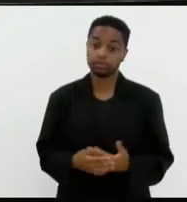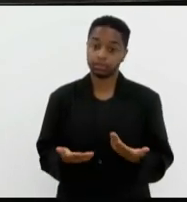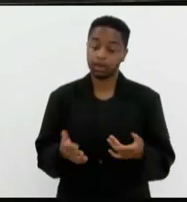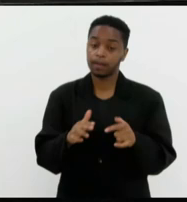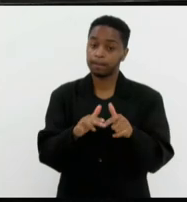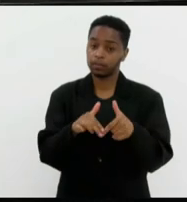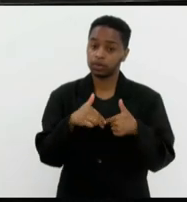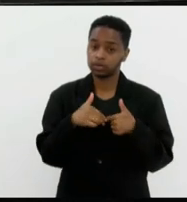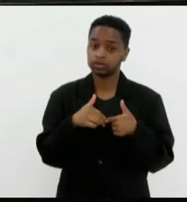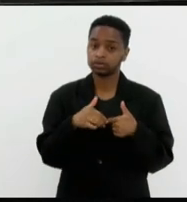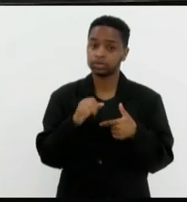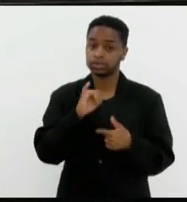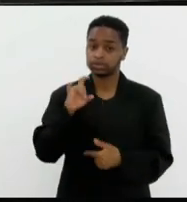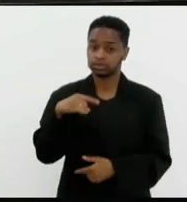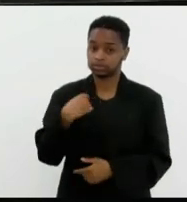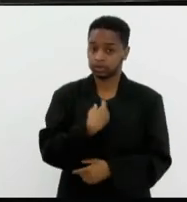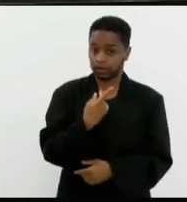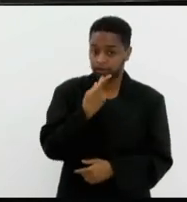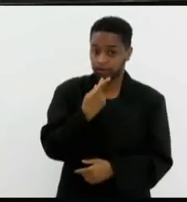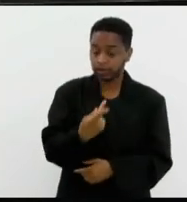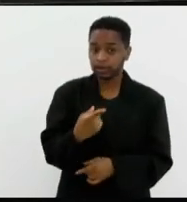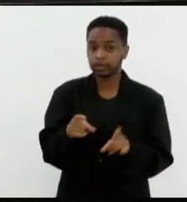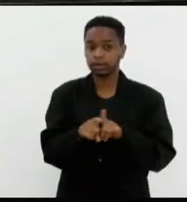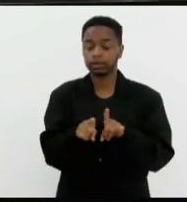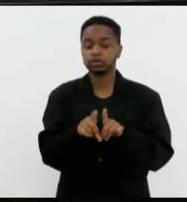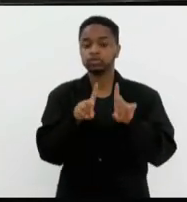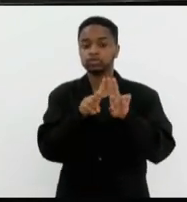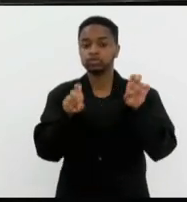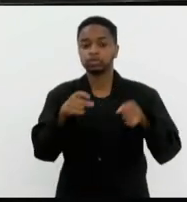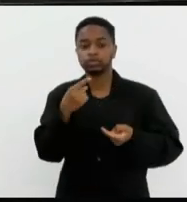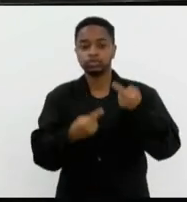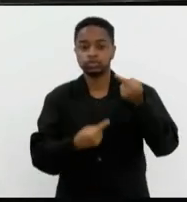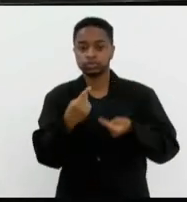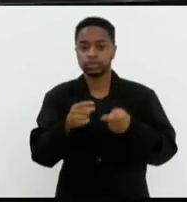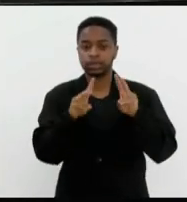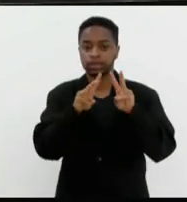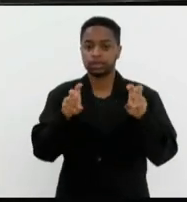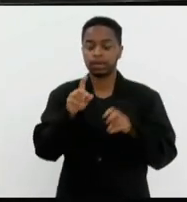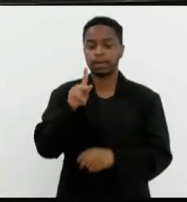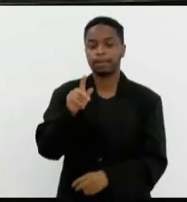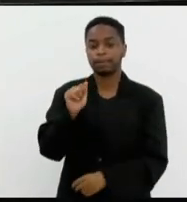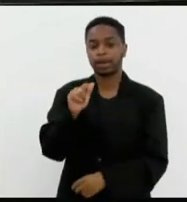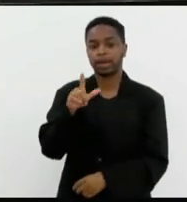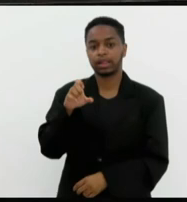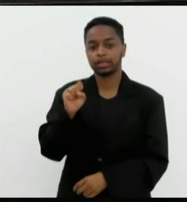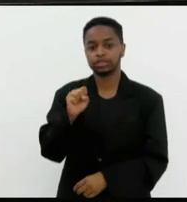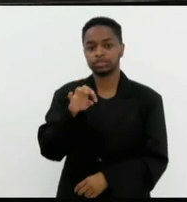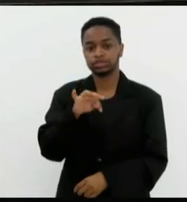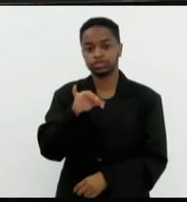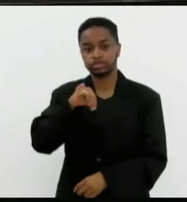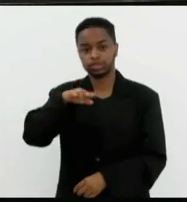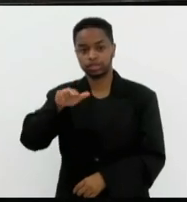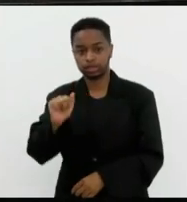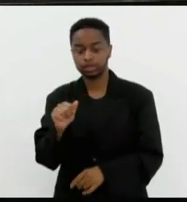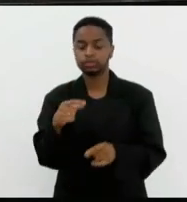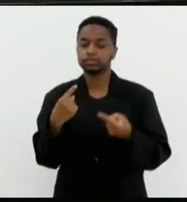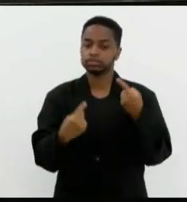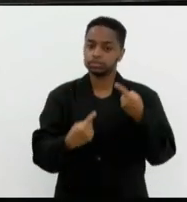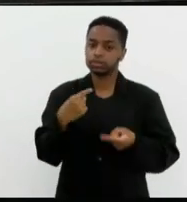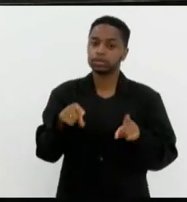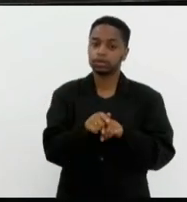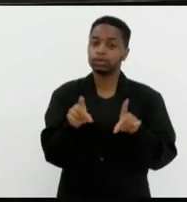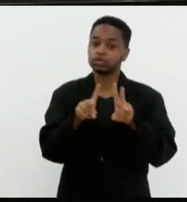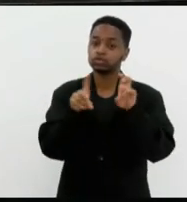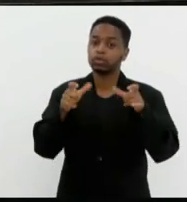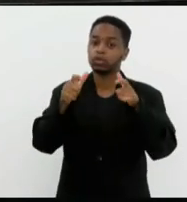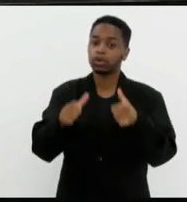falamos, inclusive da discussão da Palestina, nós estamos discutindo uma questão também de um estado racista,